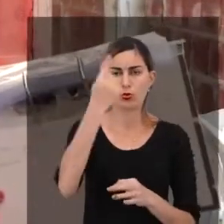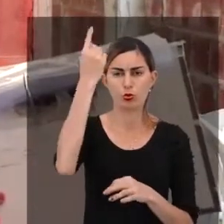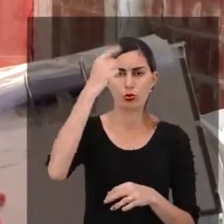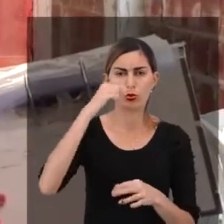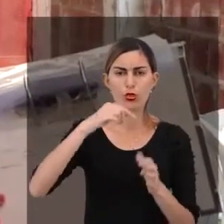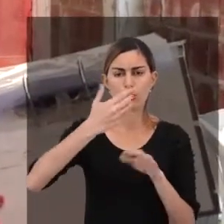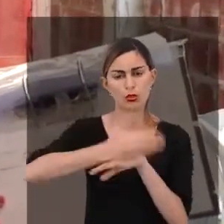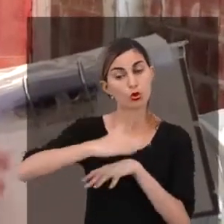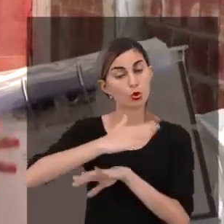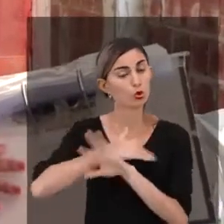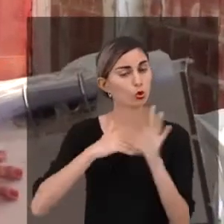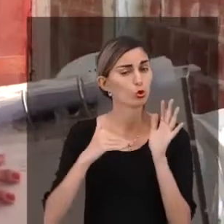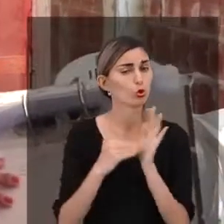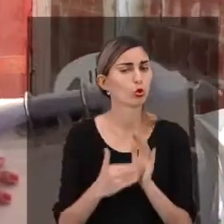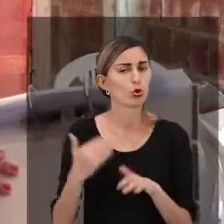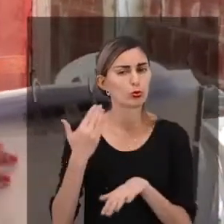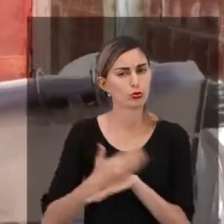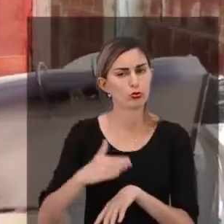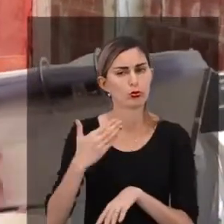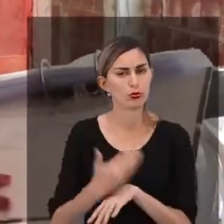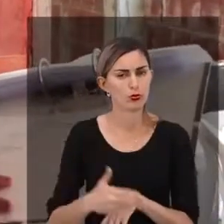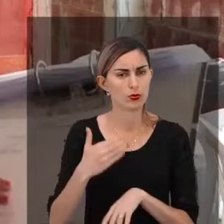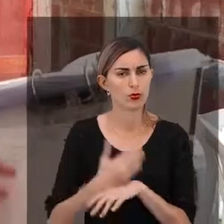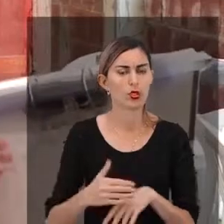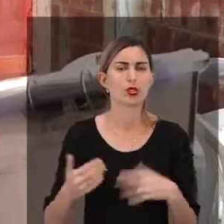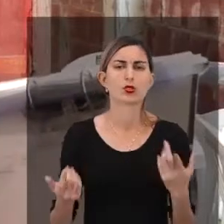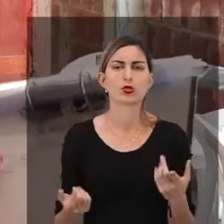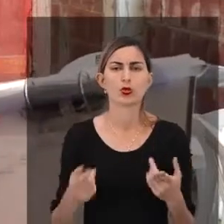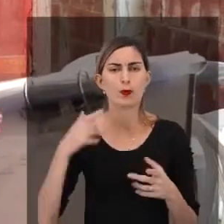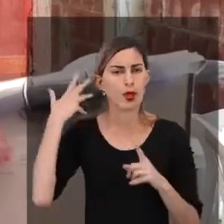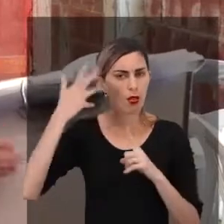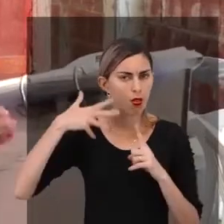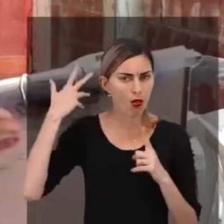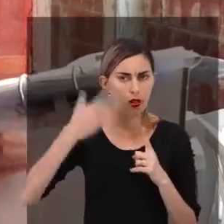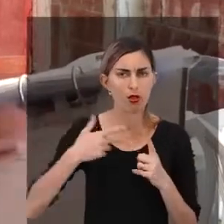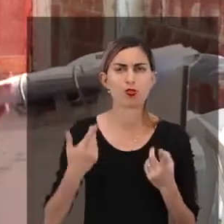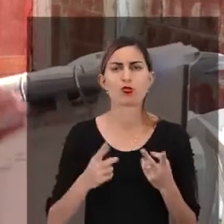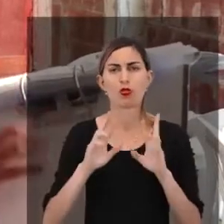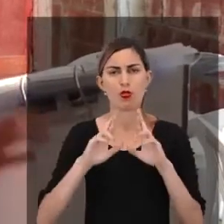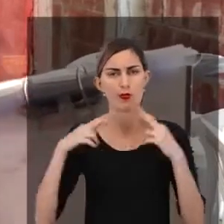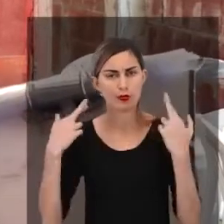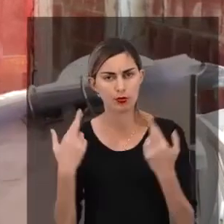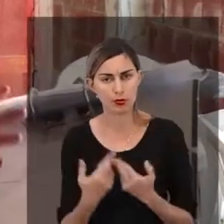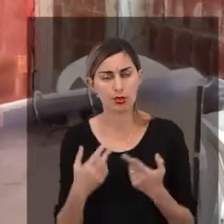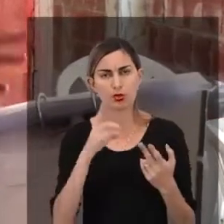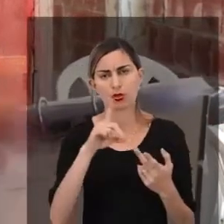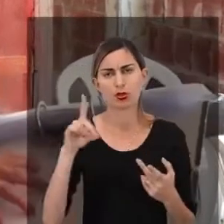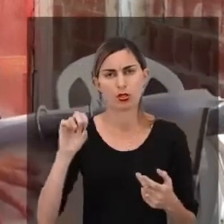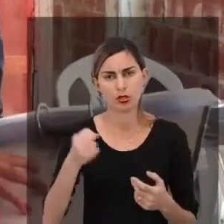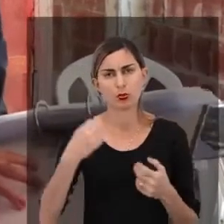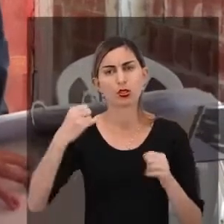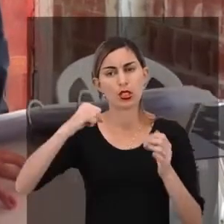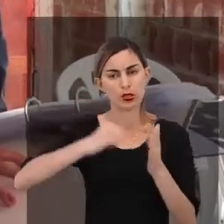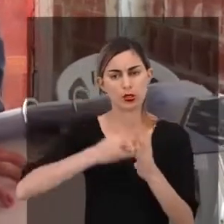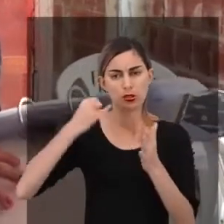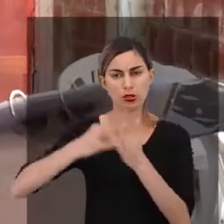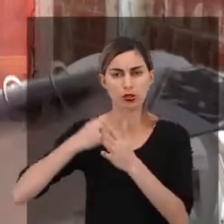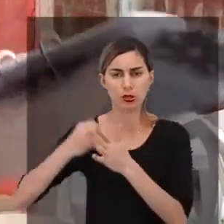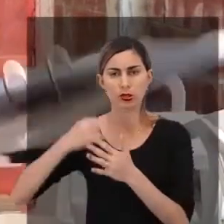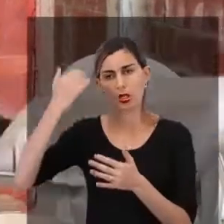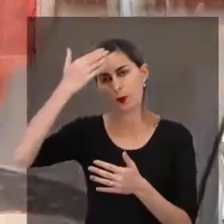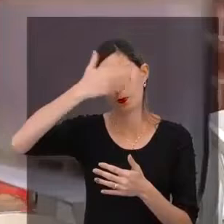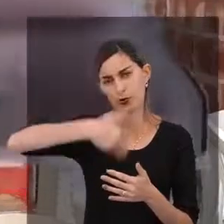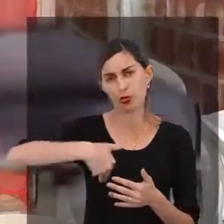e ficha de treinamento. Todo treinamento que eu der na obra, seja treinamento, palestra, DDS, reunião, o que for, tem que estar assinado pelo